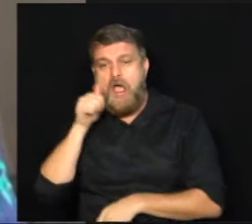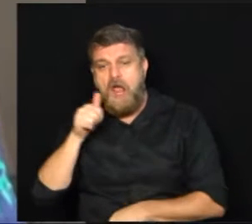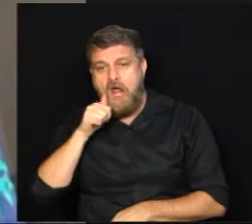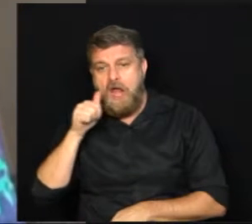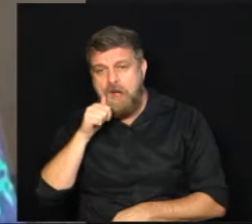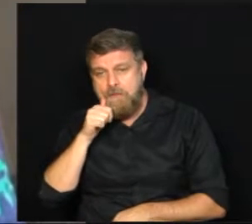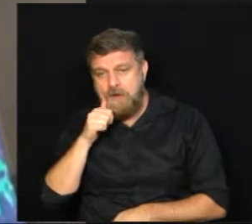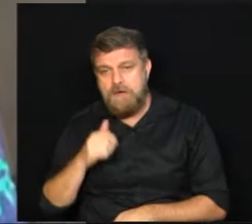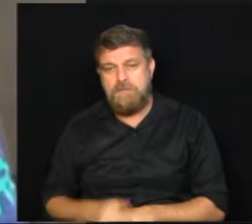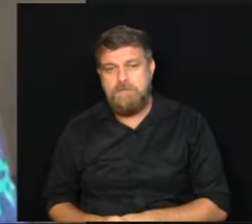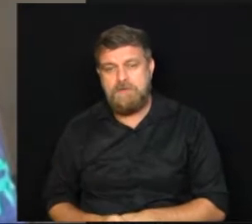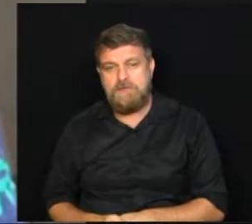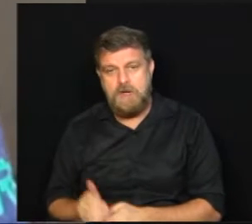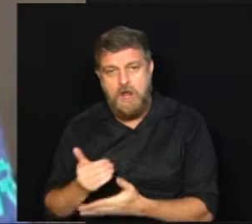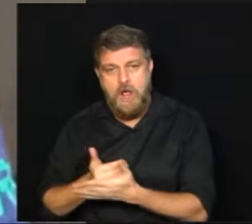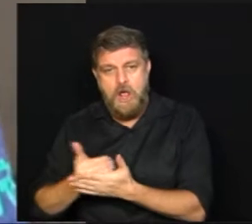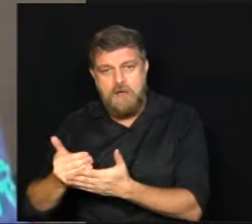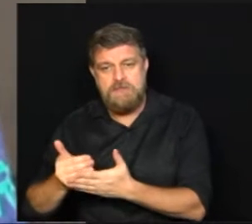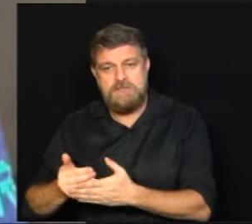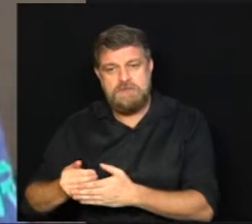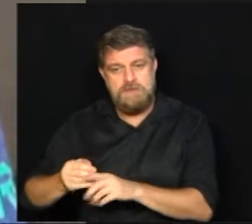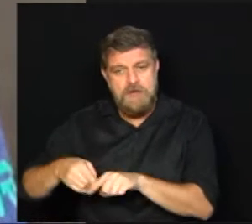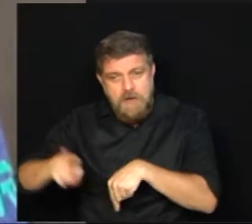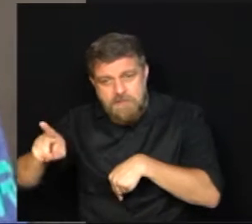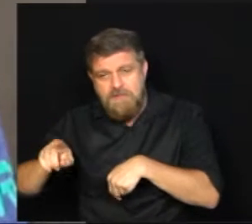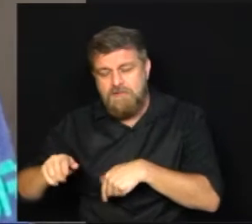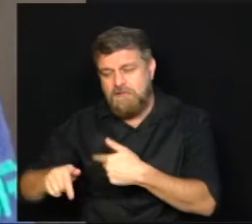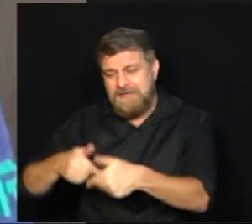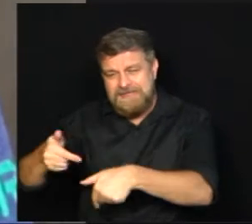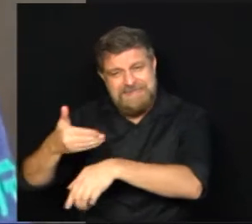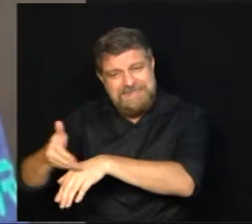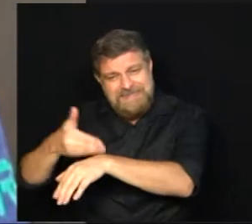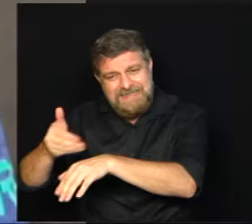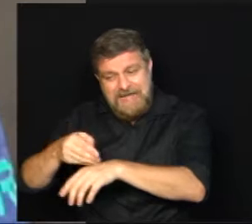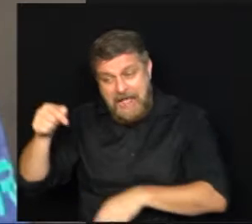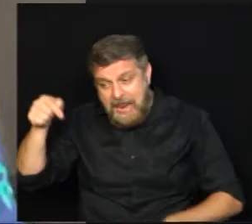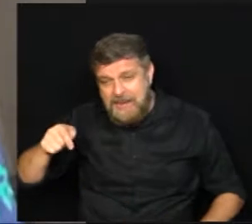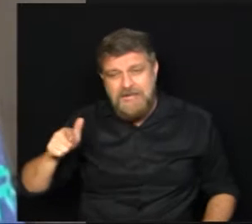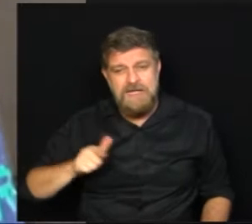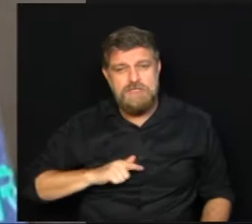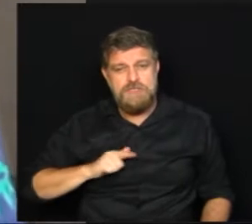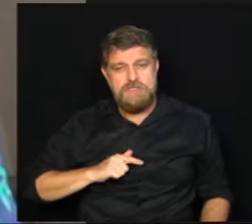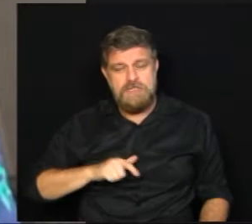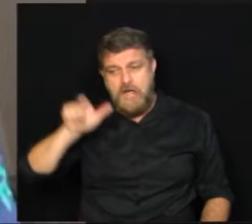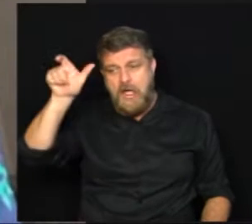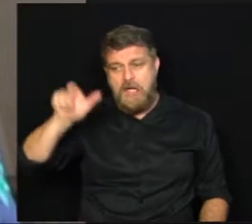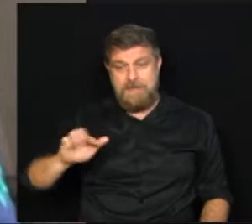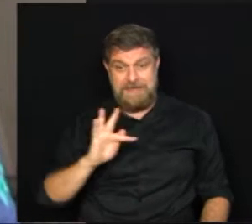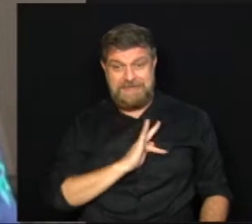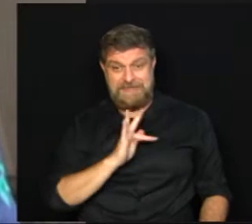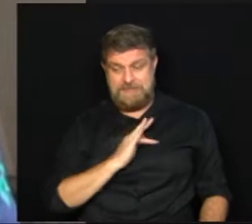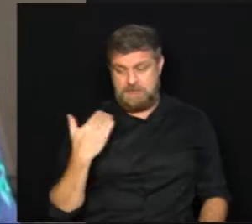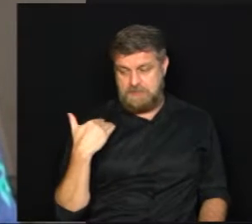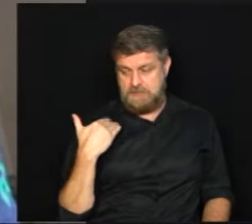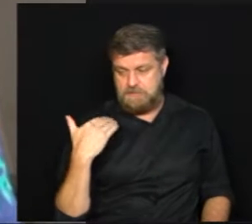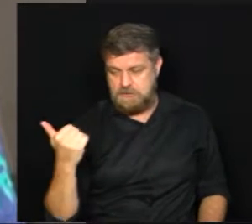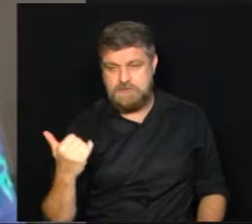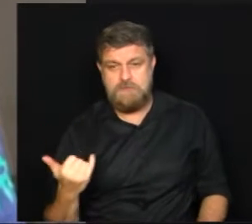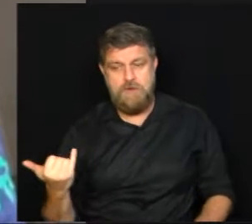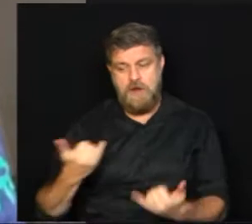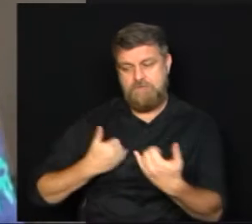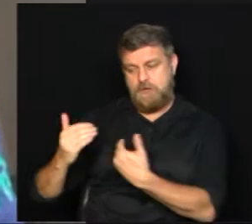atletismo do lado de onde eu treinava os saltos. E lá a treinadora dela falou para mim, falou